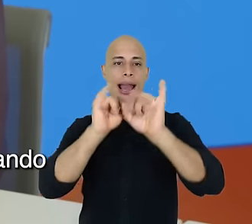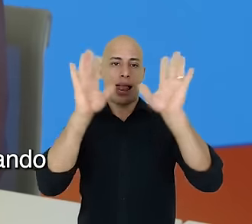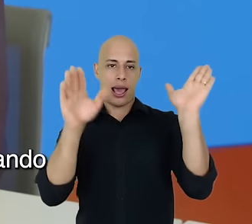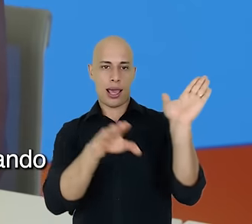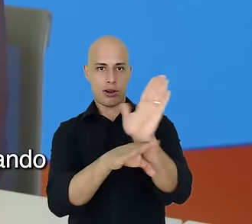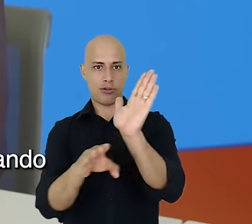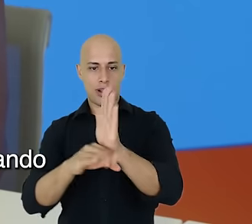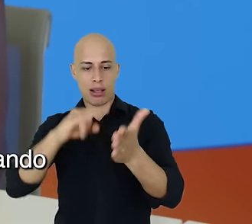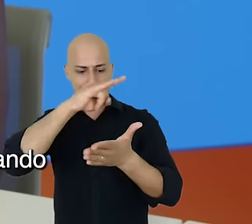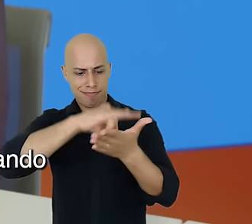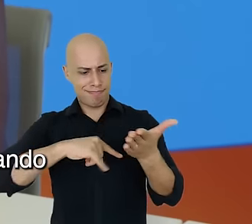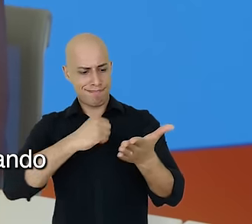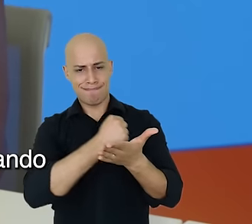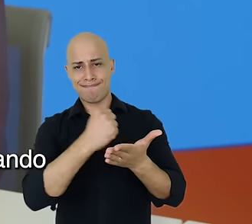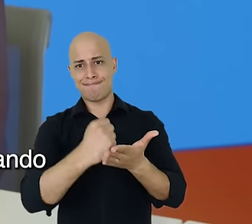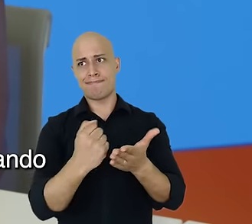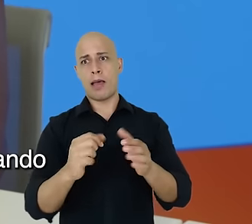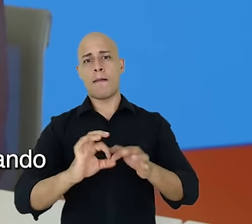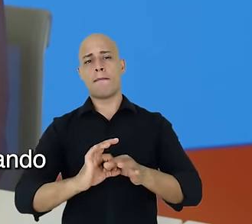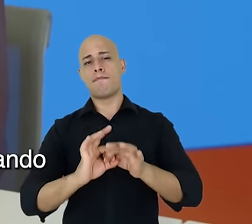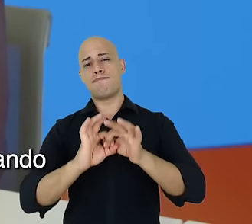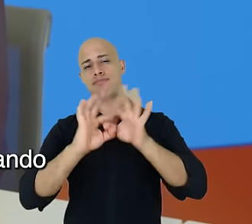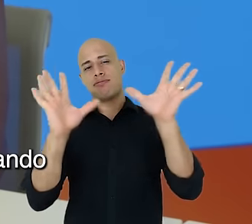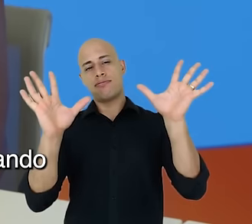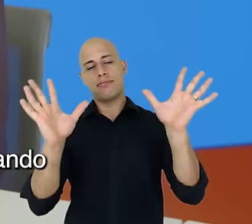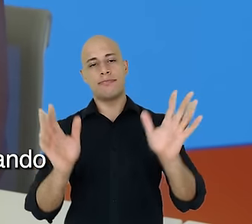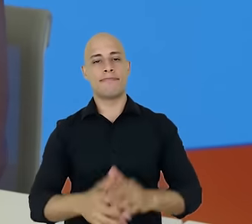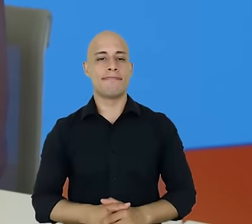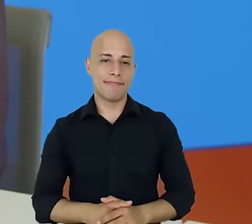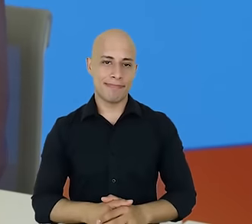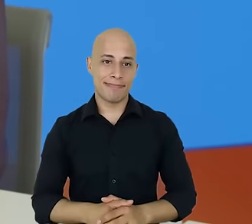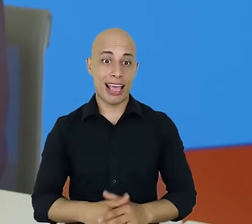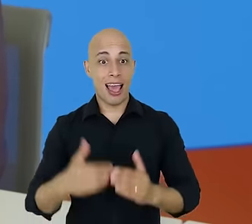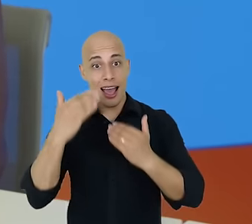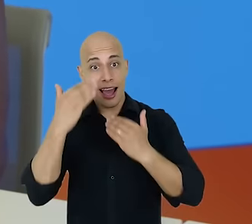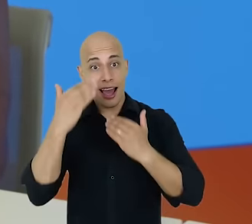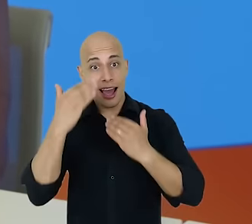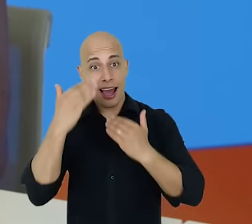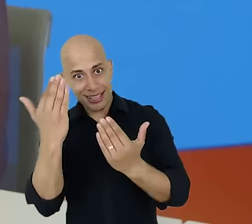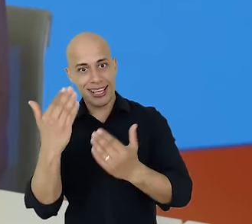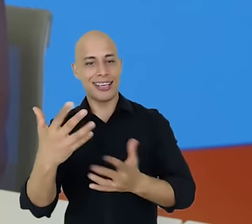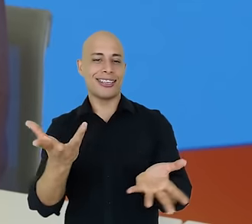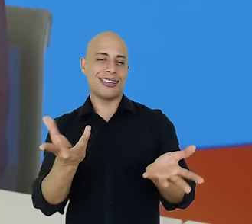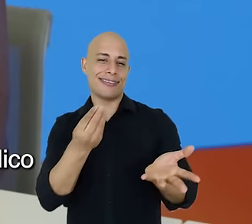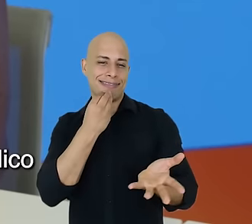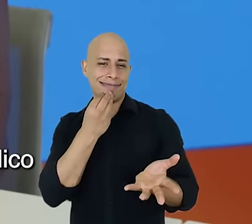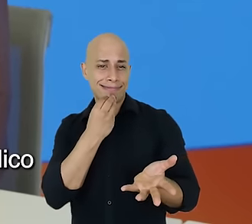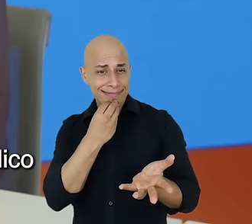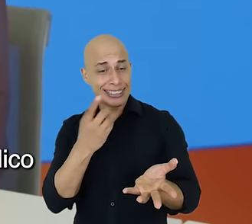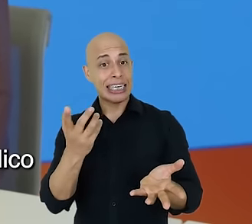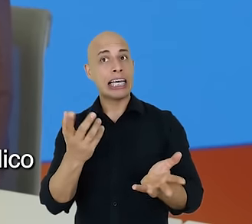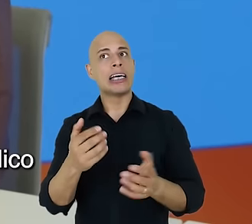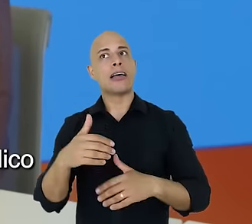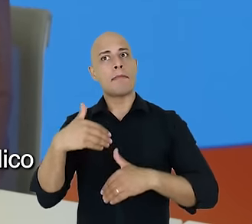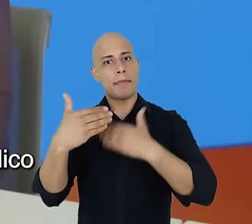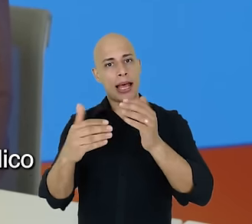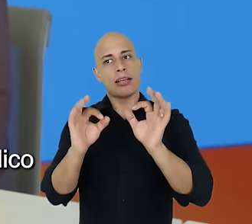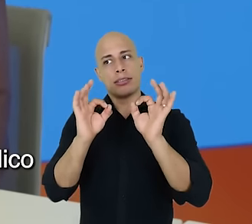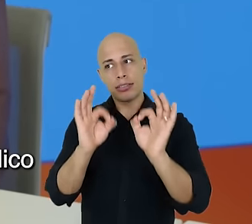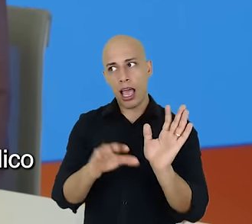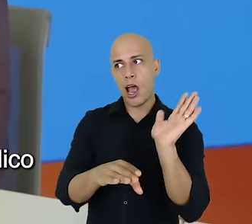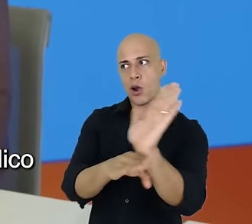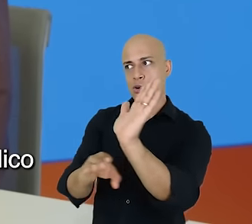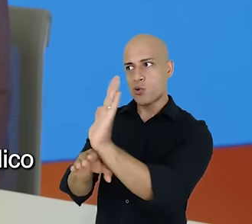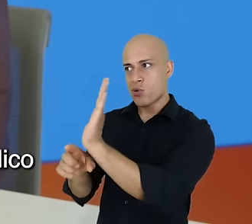para entregar esse documento funcionando né de forma mais clara então agradeço demais mesmo pela oportunidade com certeza vai ajudar todo